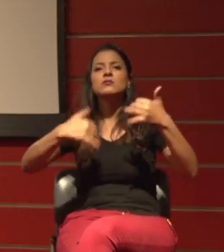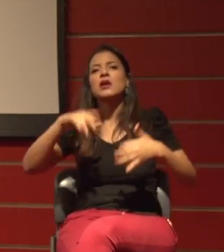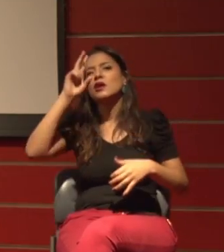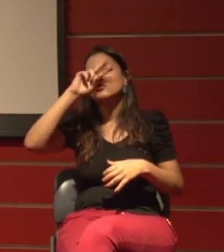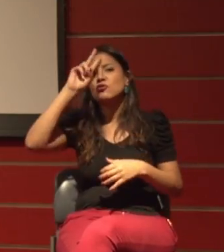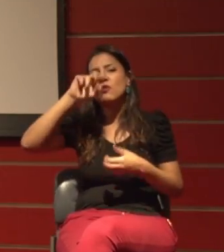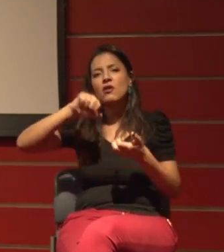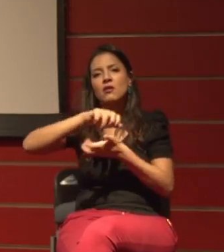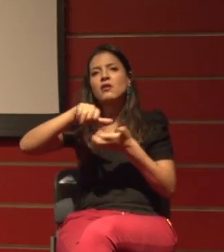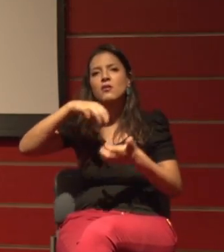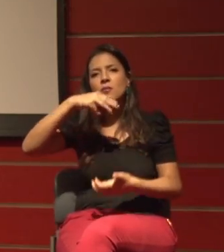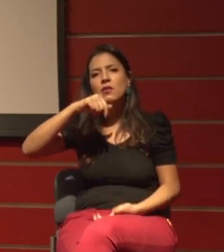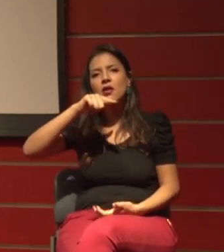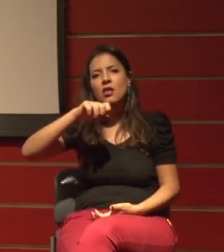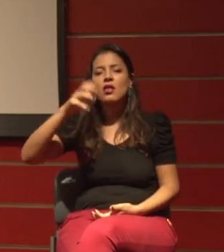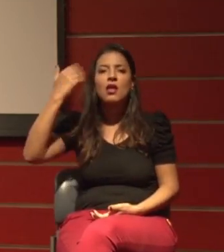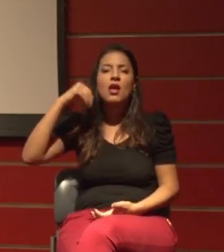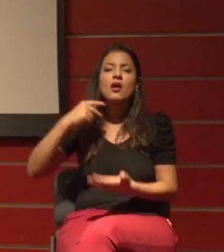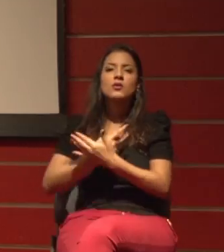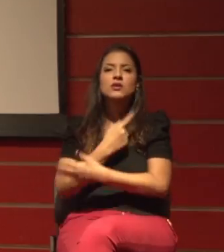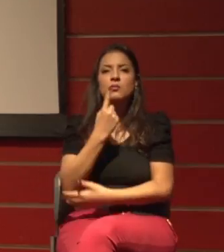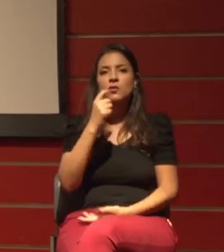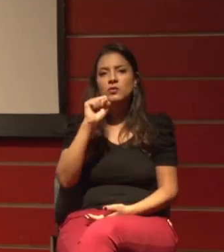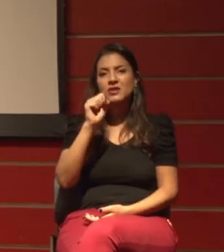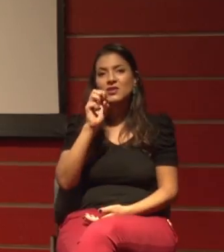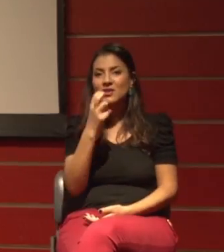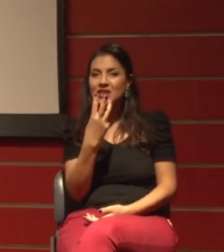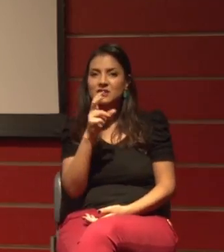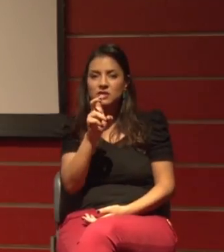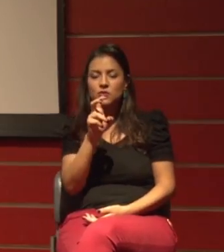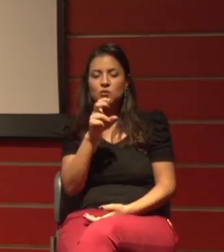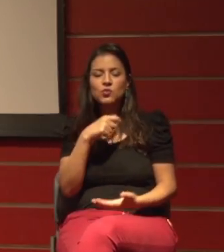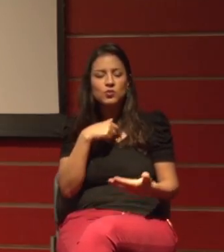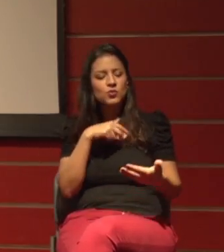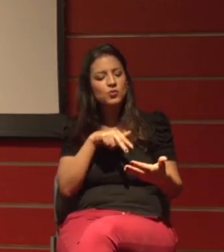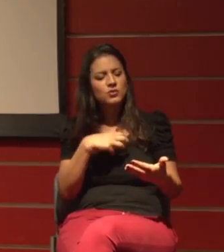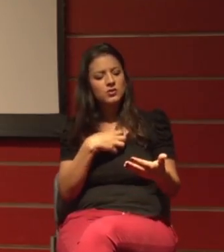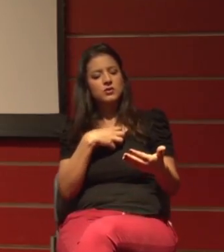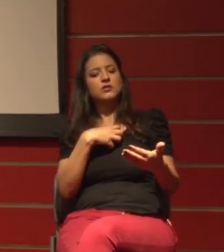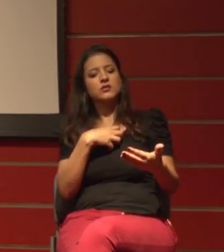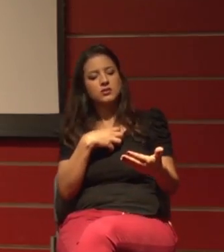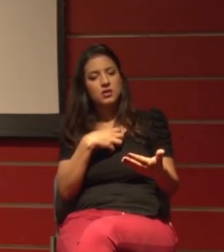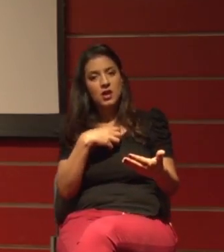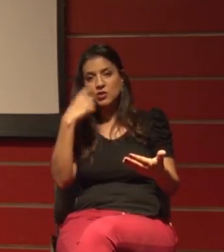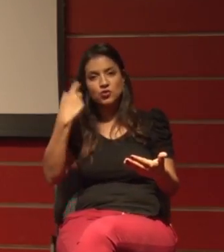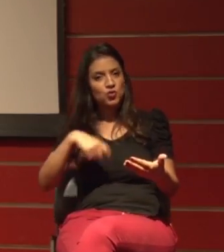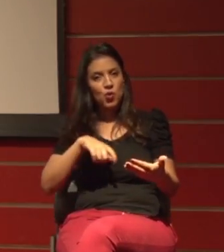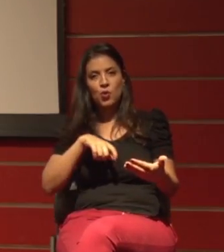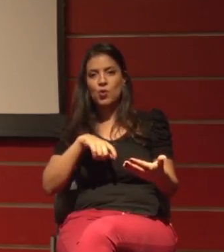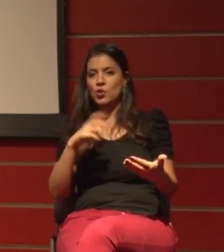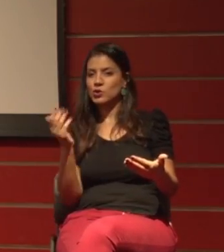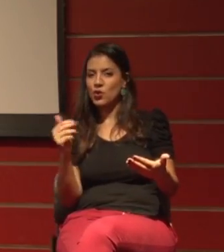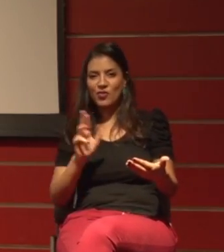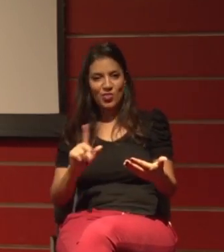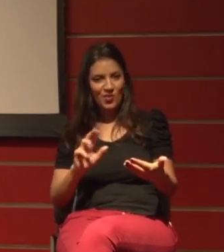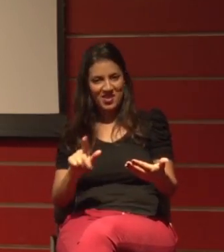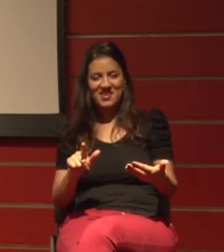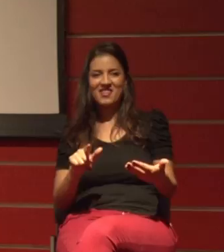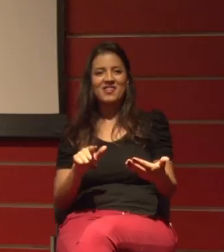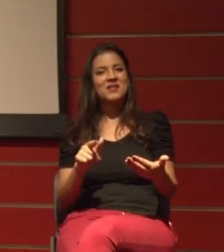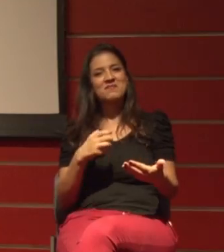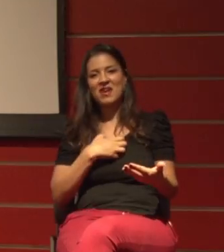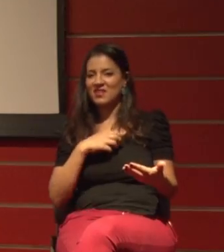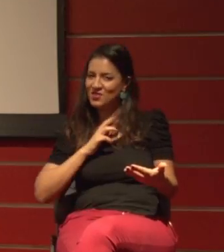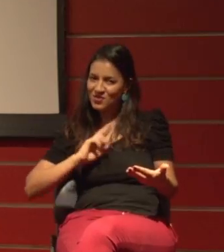acontecida aqui em 1835 eu falei não sou nem jovem nem historiadora nem baiana mas acho que dá para aceitar o convite do Jorge